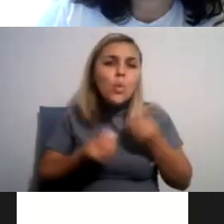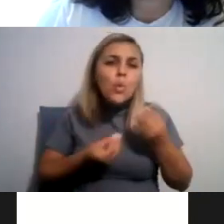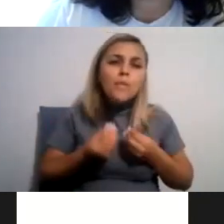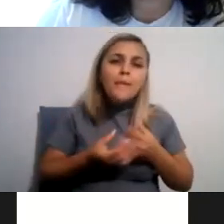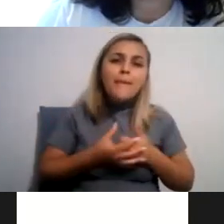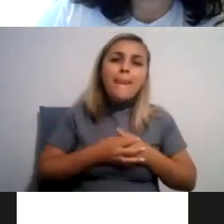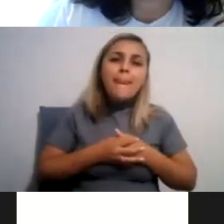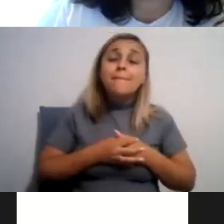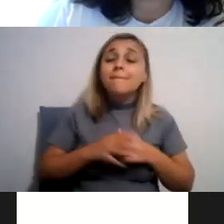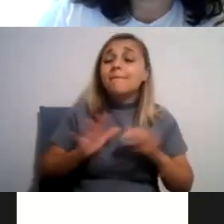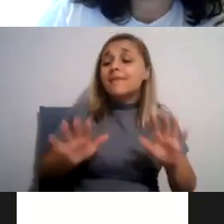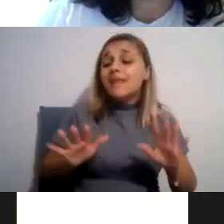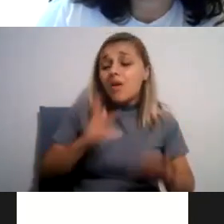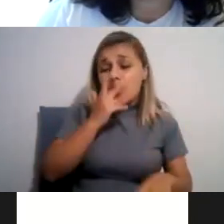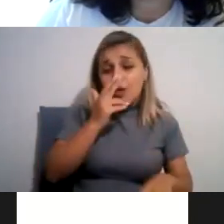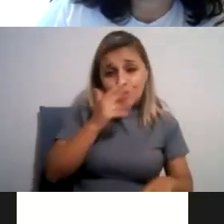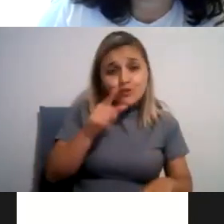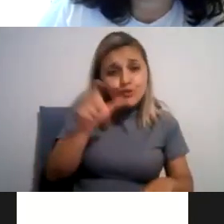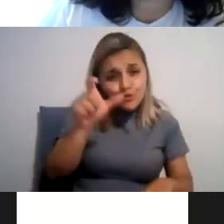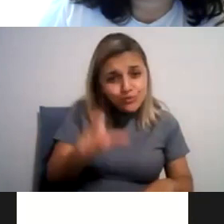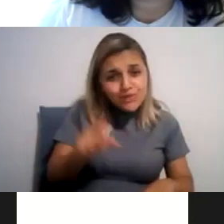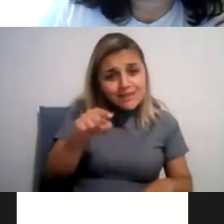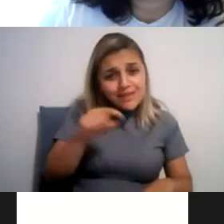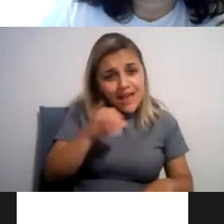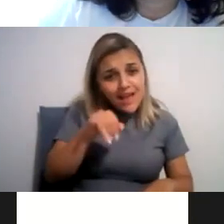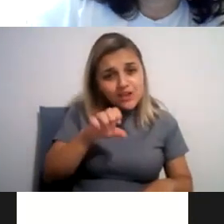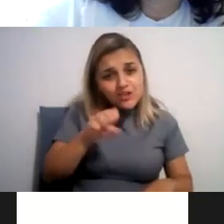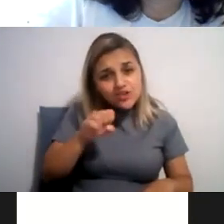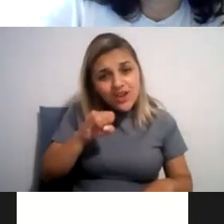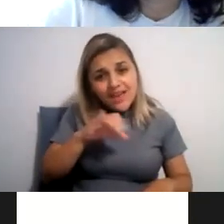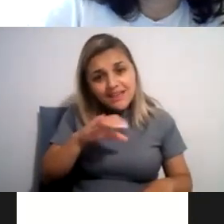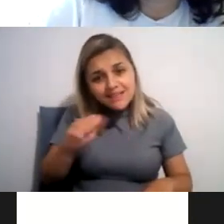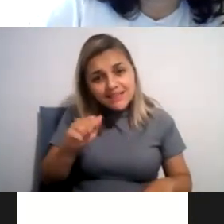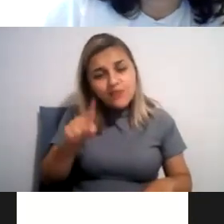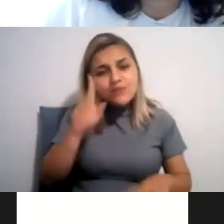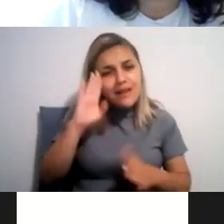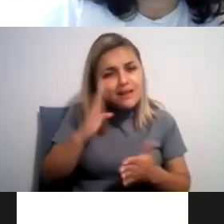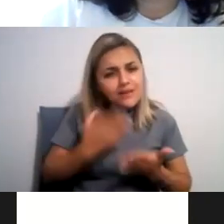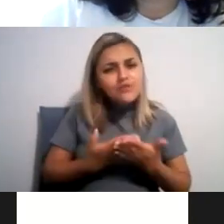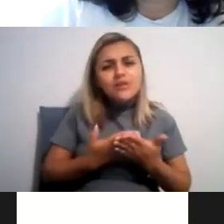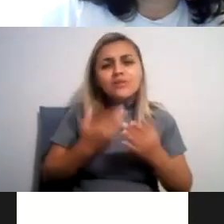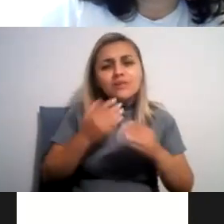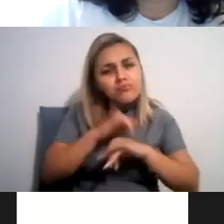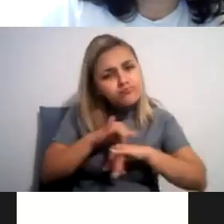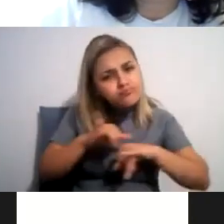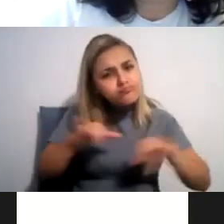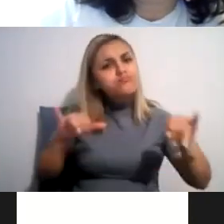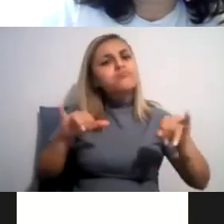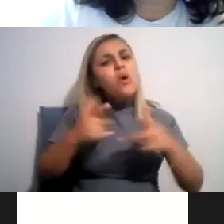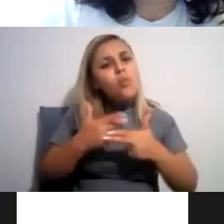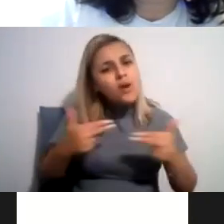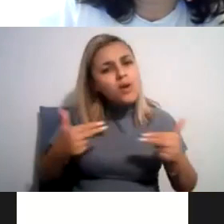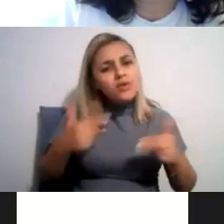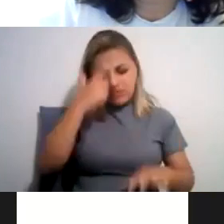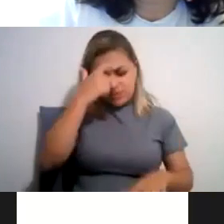Eu acho que é você acreditar, Jéssica, acreditar que você tem alguma coisa para contar para alguém, né? Que você tem alguma coisa